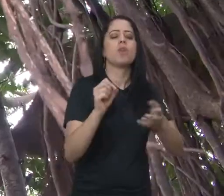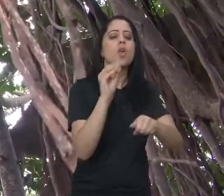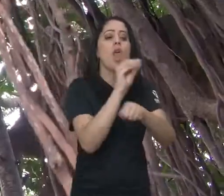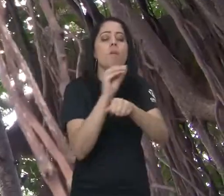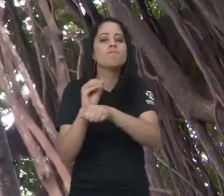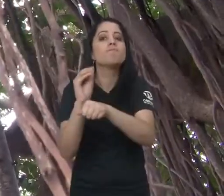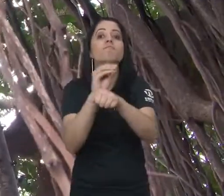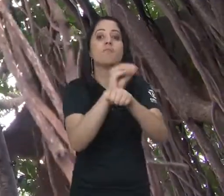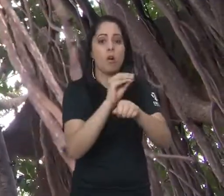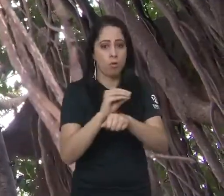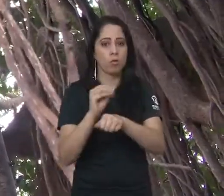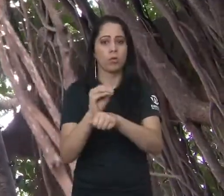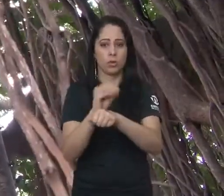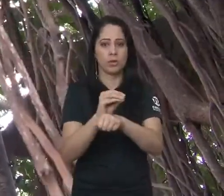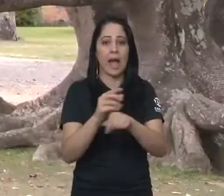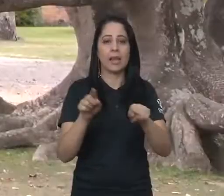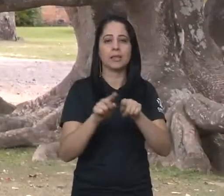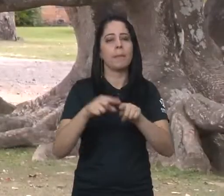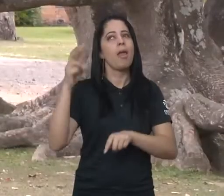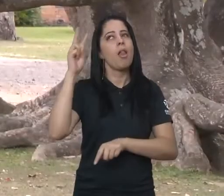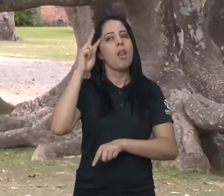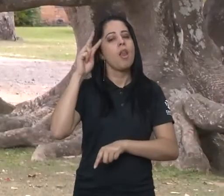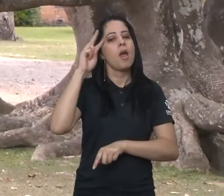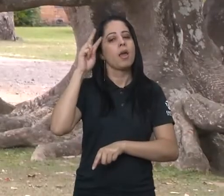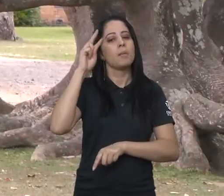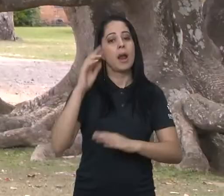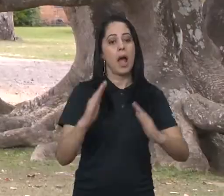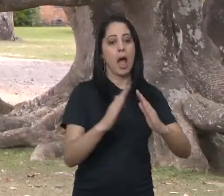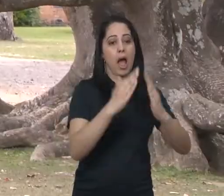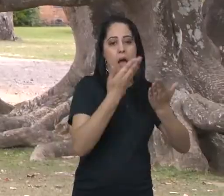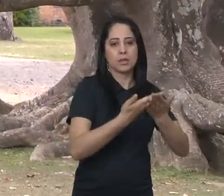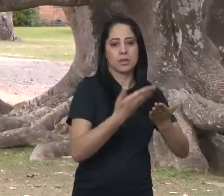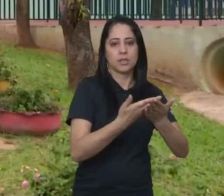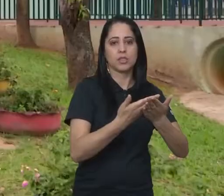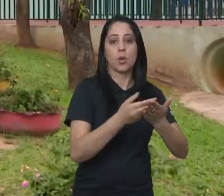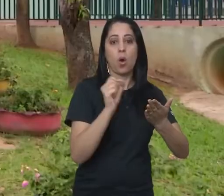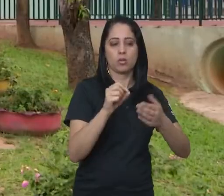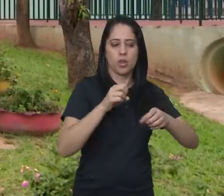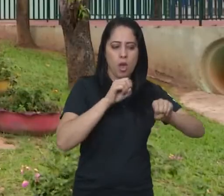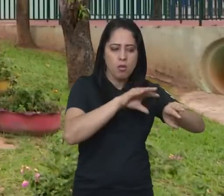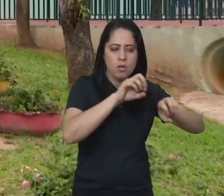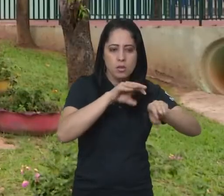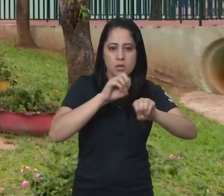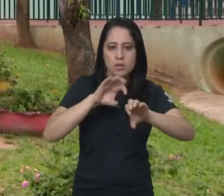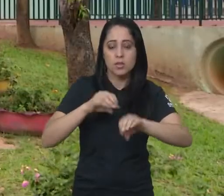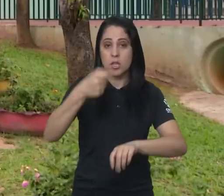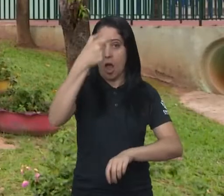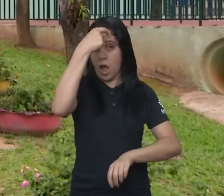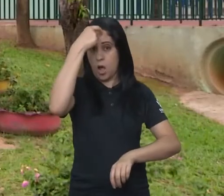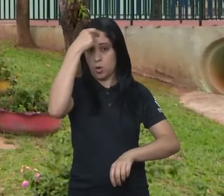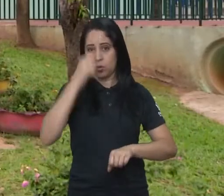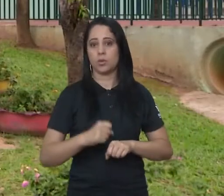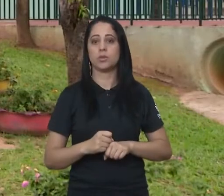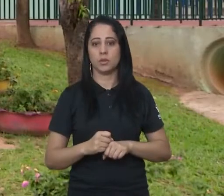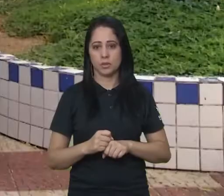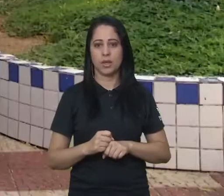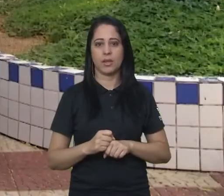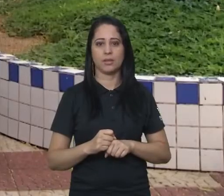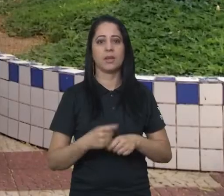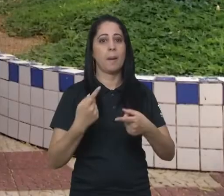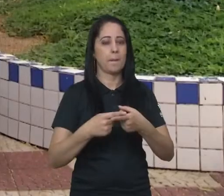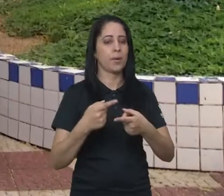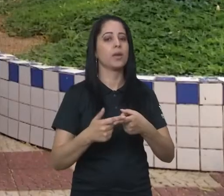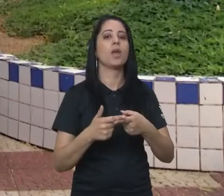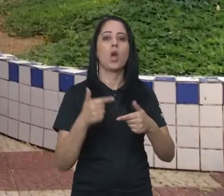práticas de proteção e recuperação de áreas verdes, além de relembrar, principalmente nas escolas, a importância da